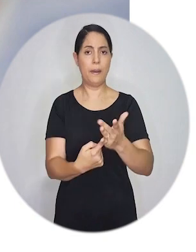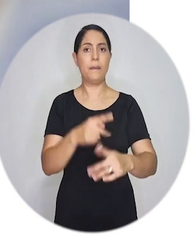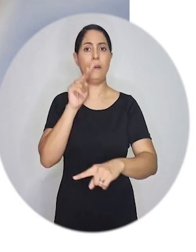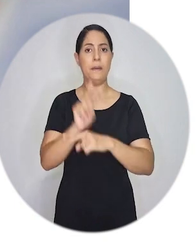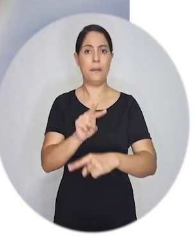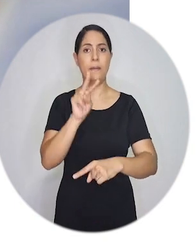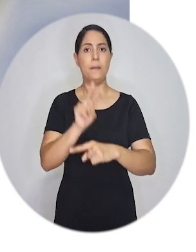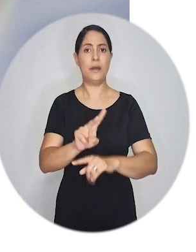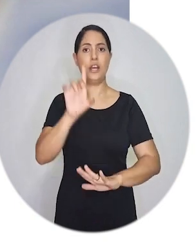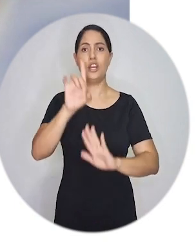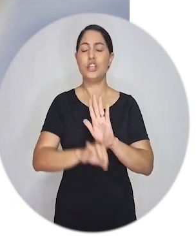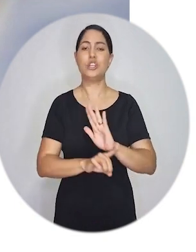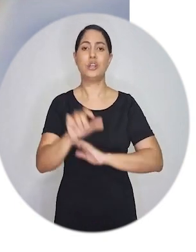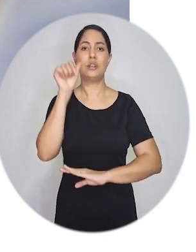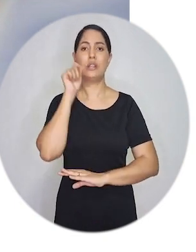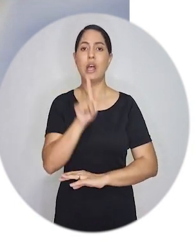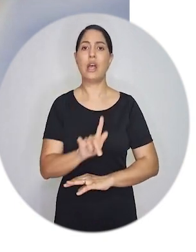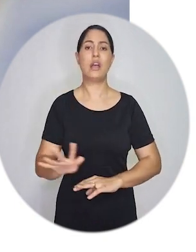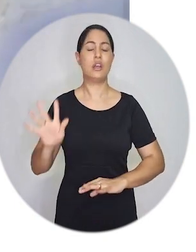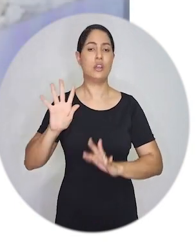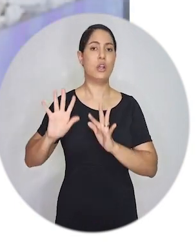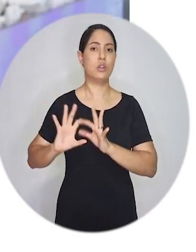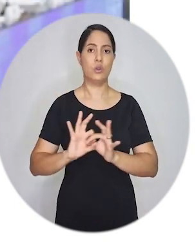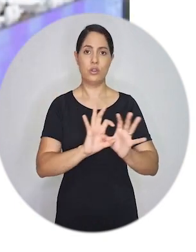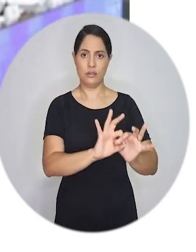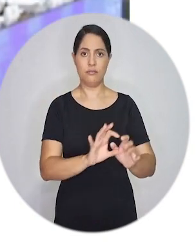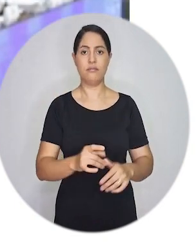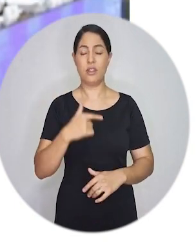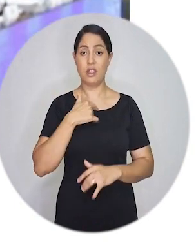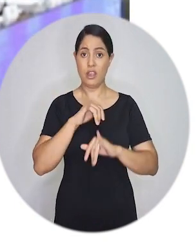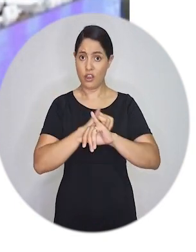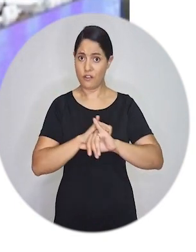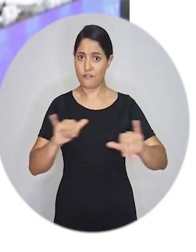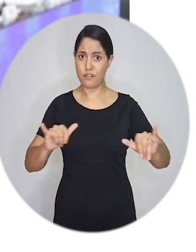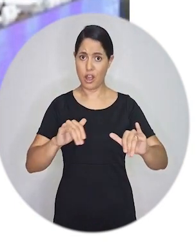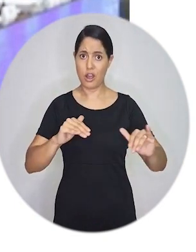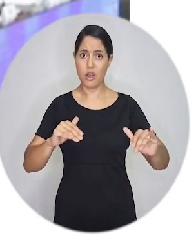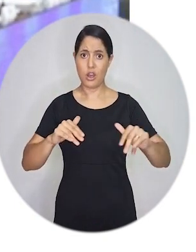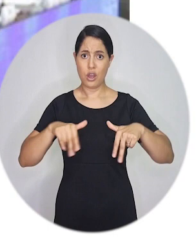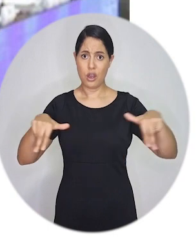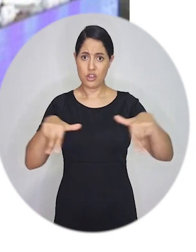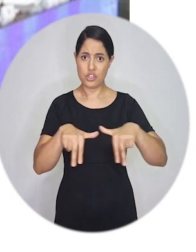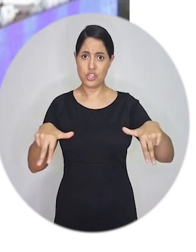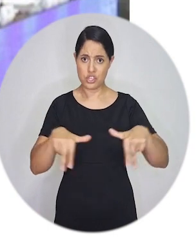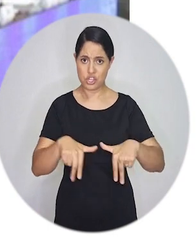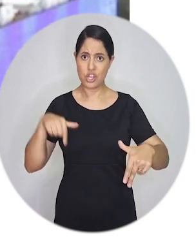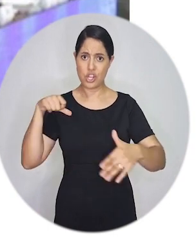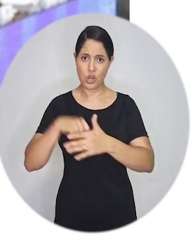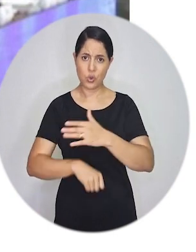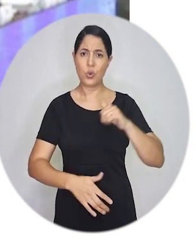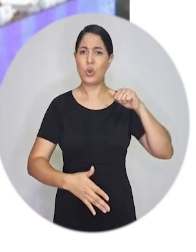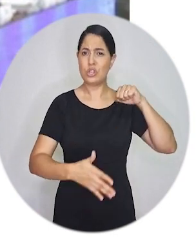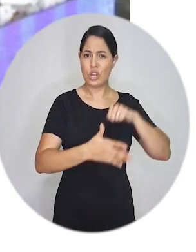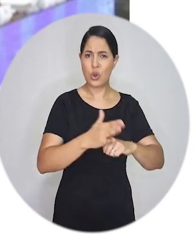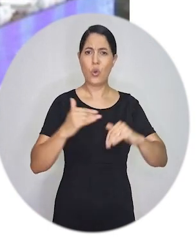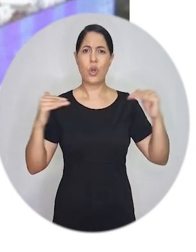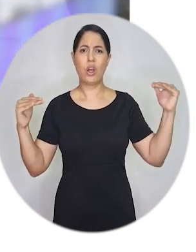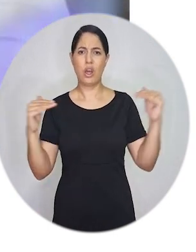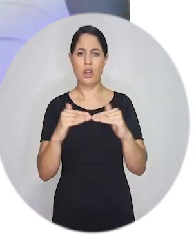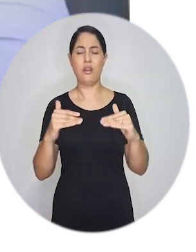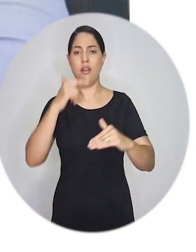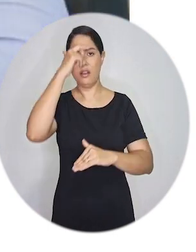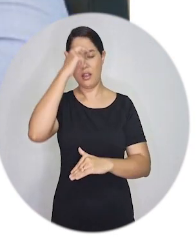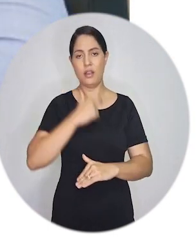feminina e com a proteção dos direitos das mulheres em geral. Costumo dizer que na luta pela igualdade de gênero, meu lugar é